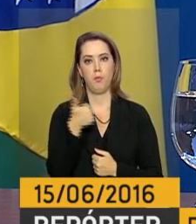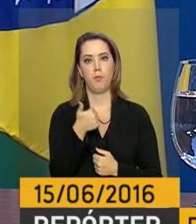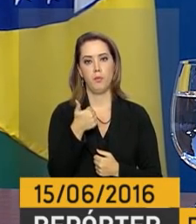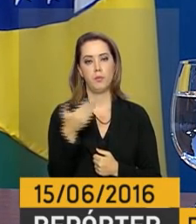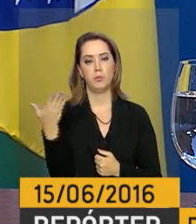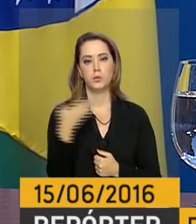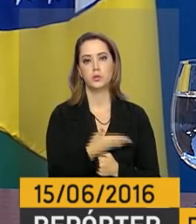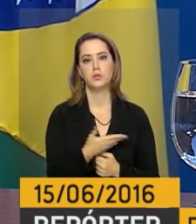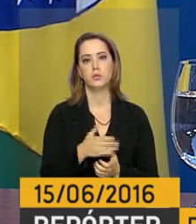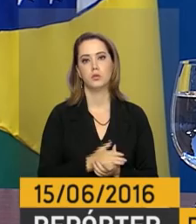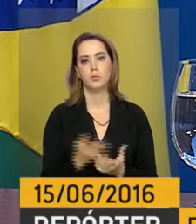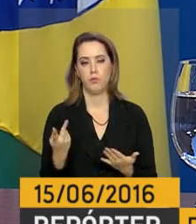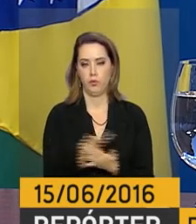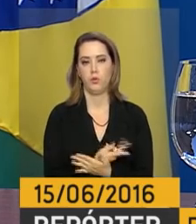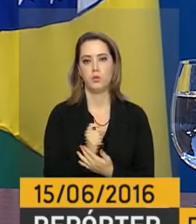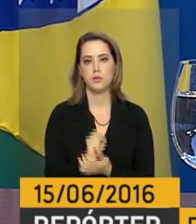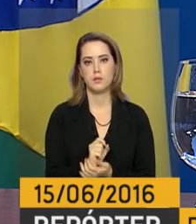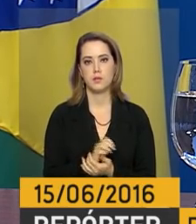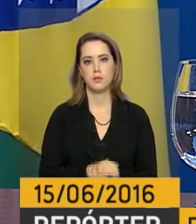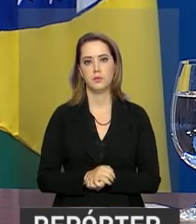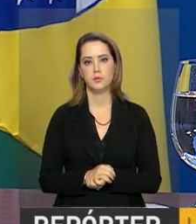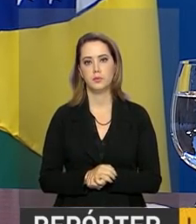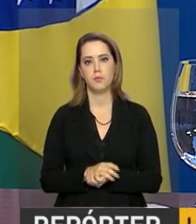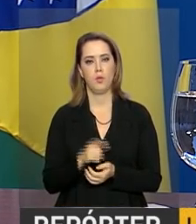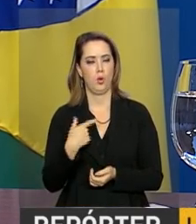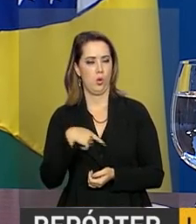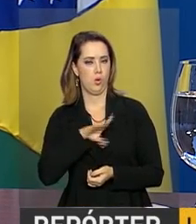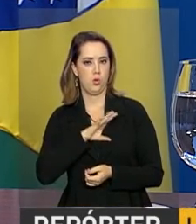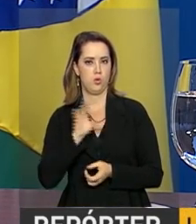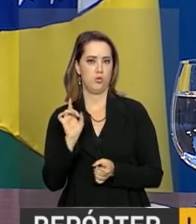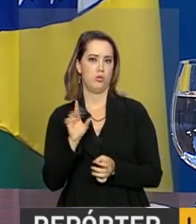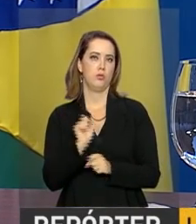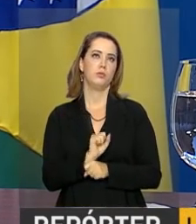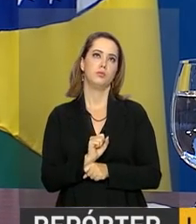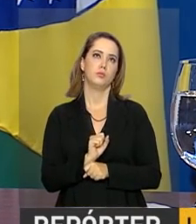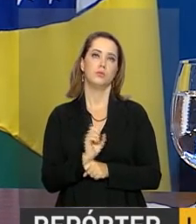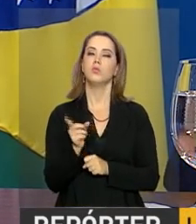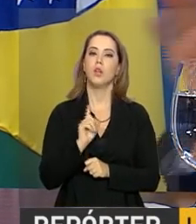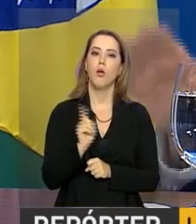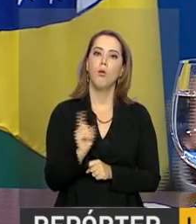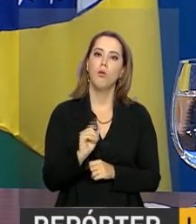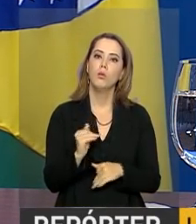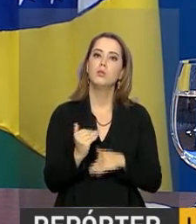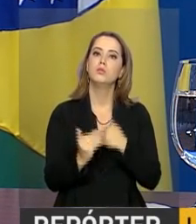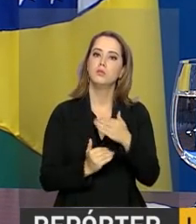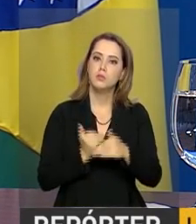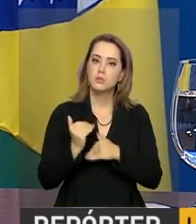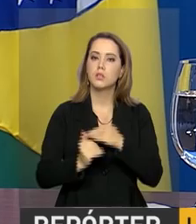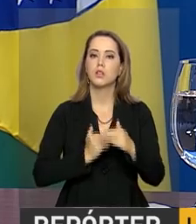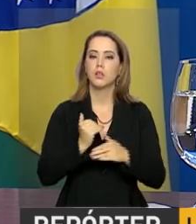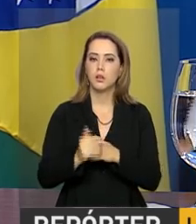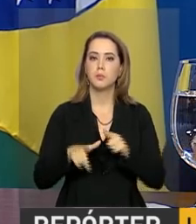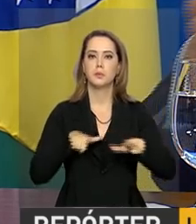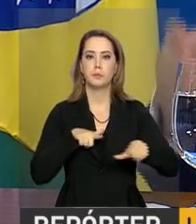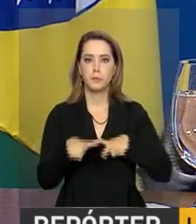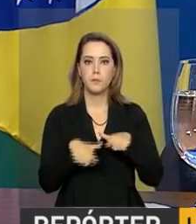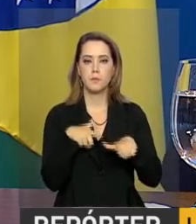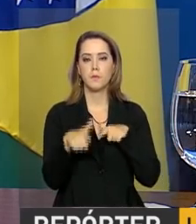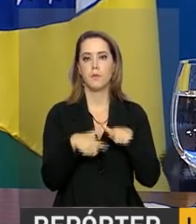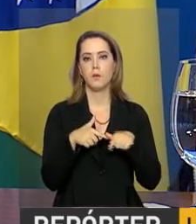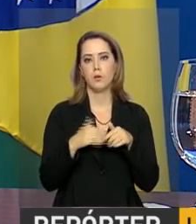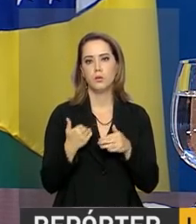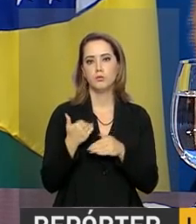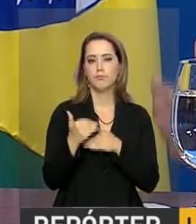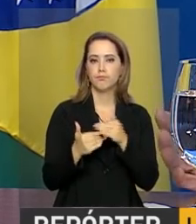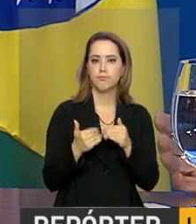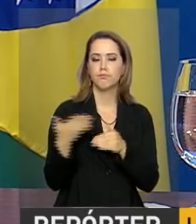de que eh não pararemos aí, existe uma série de outras medidas que